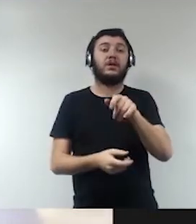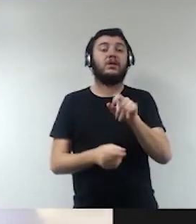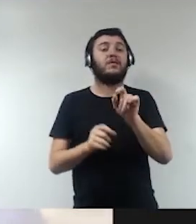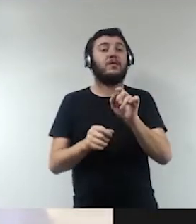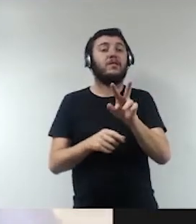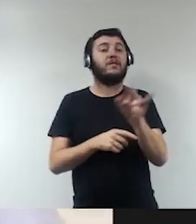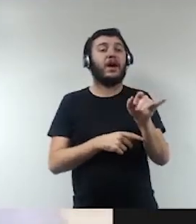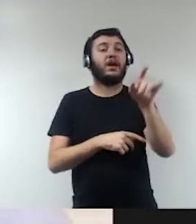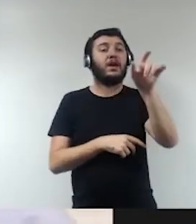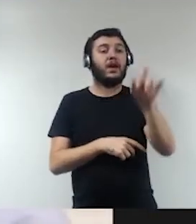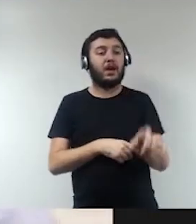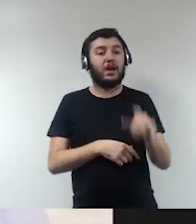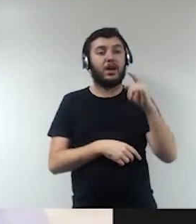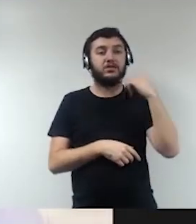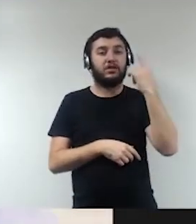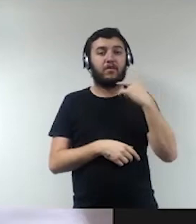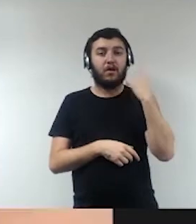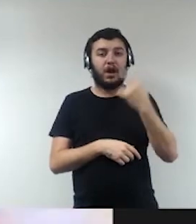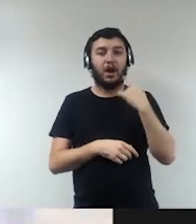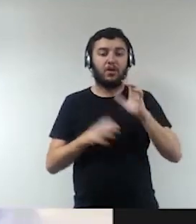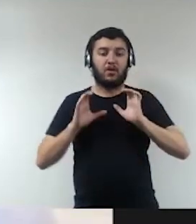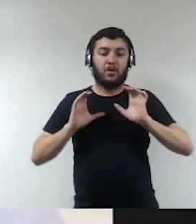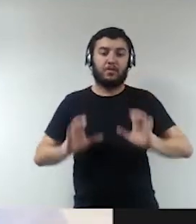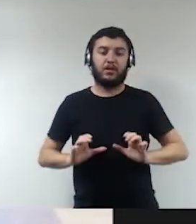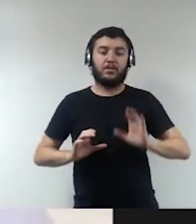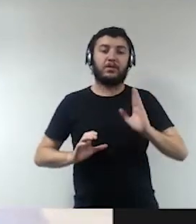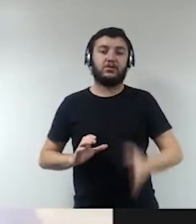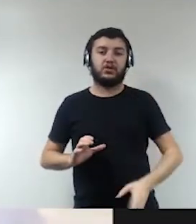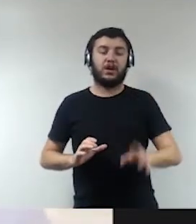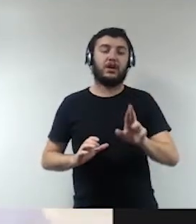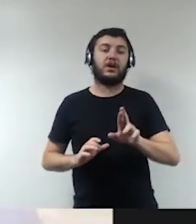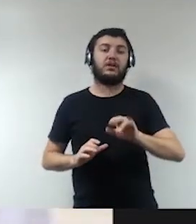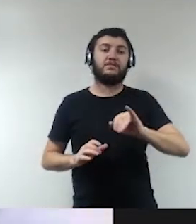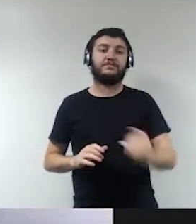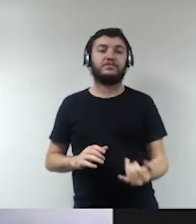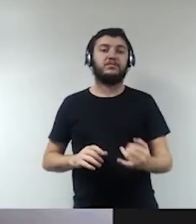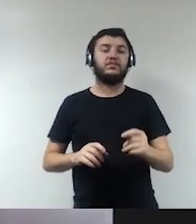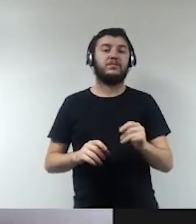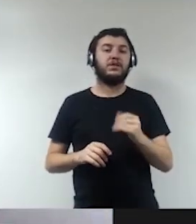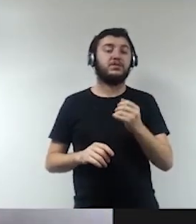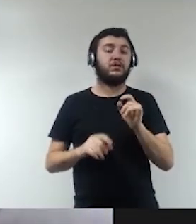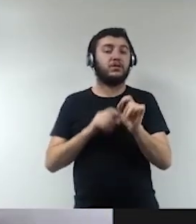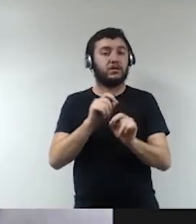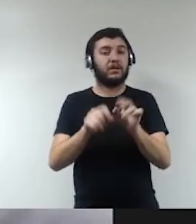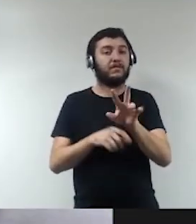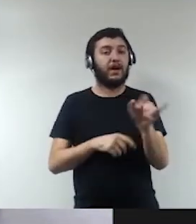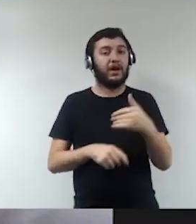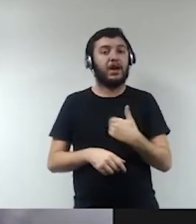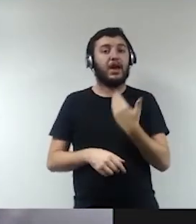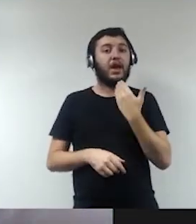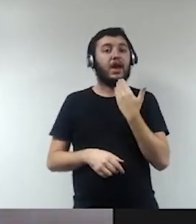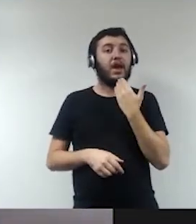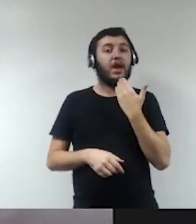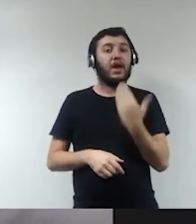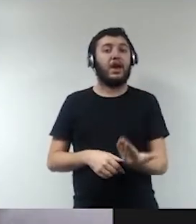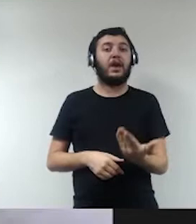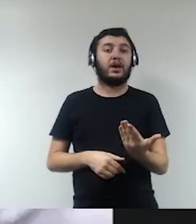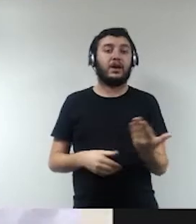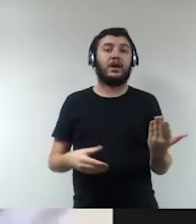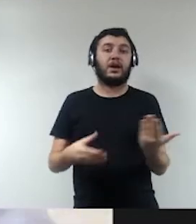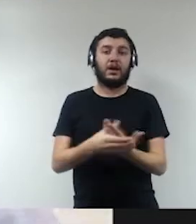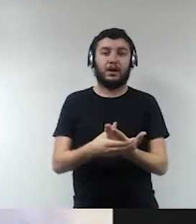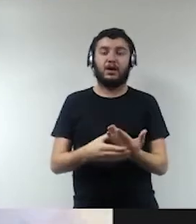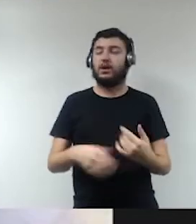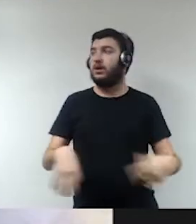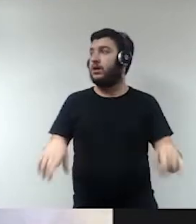próprio advogado em RJ de já na inicial requerer. Na hipótese de instalação de mediação, desde logo